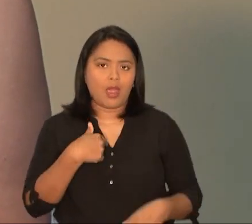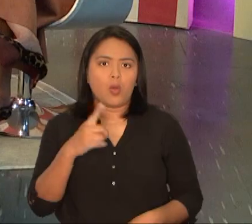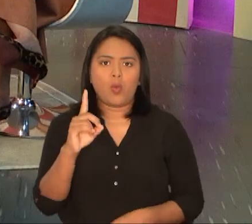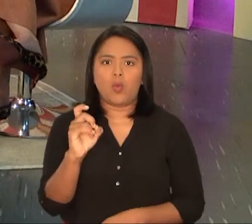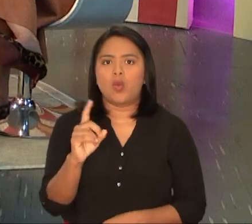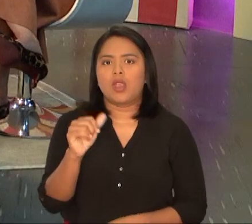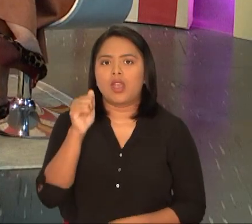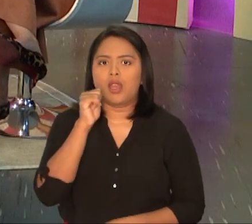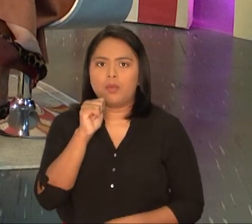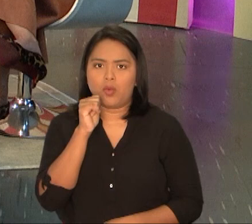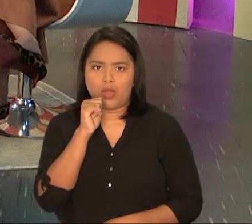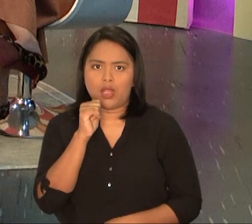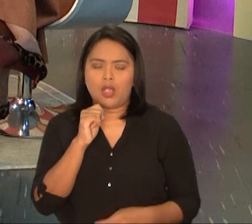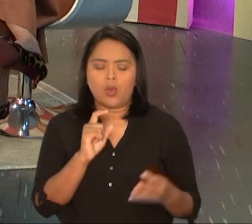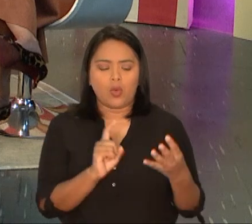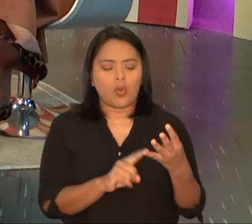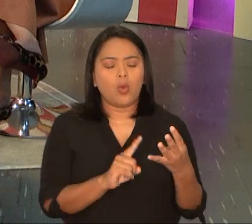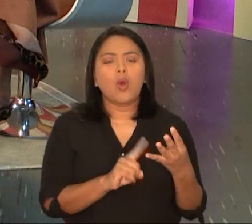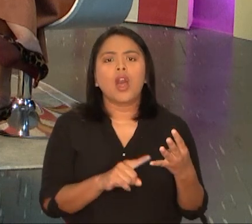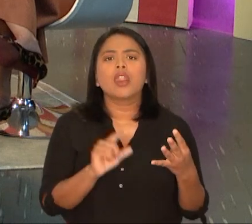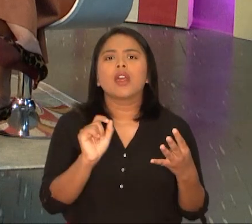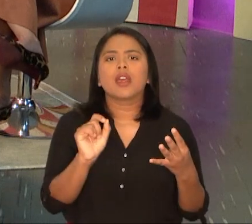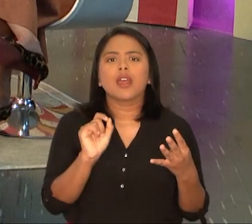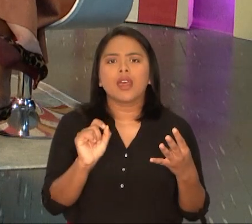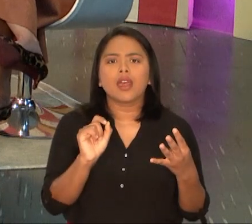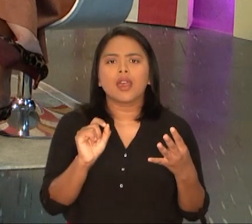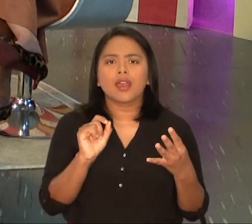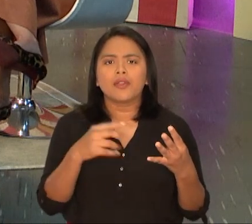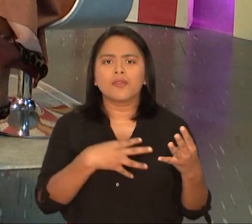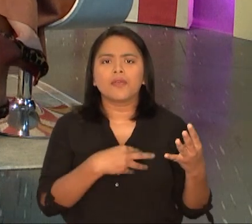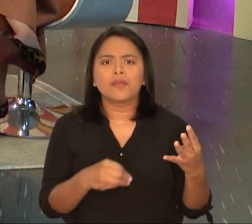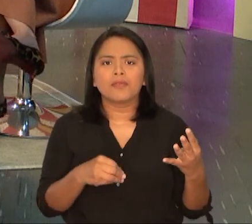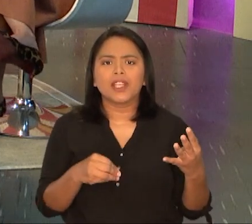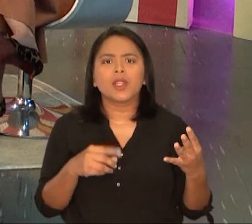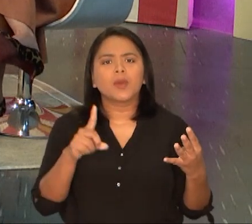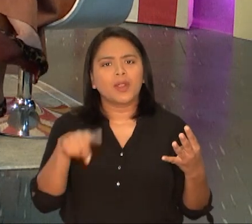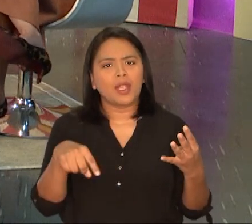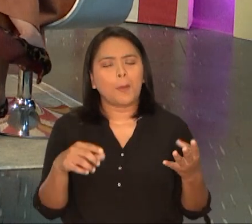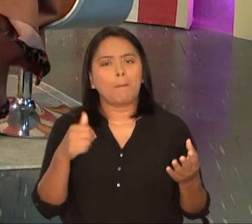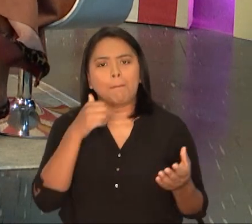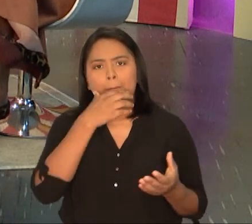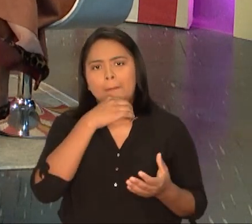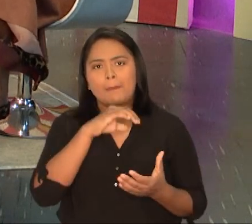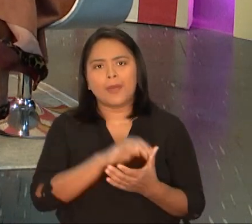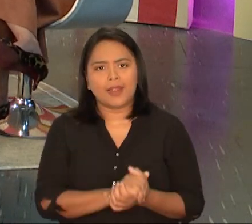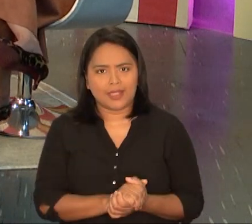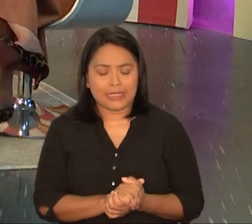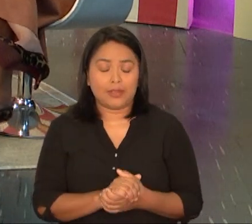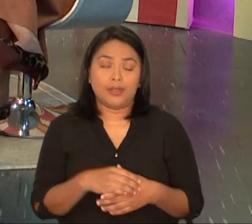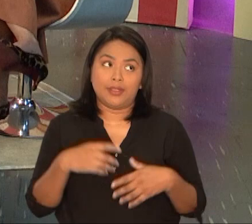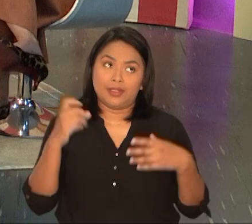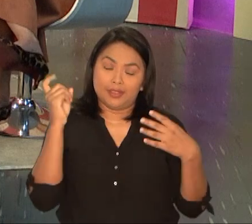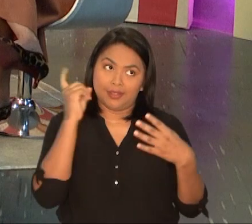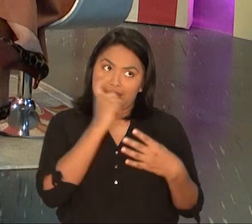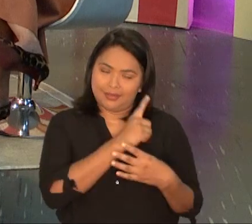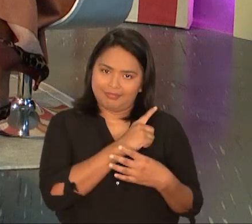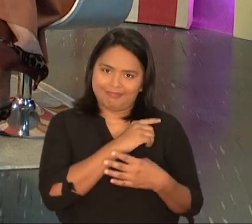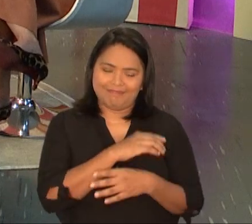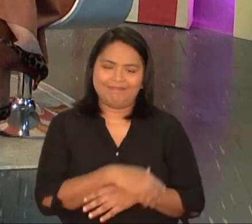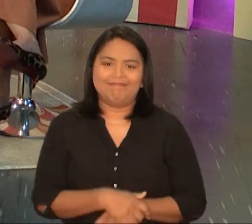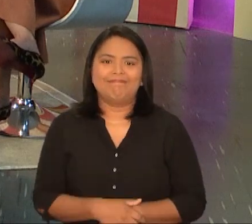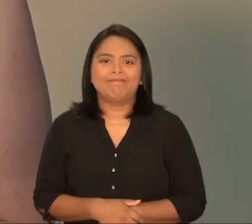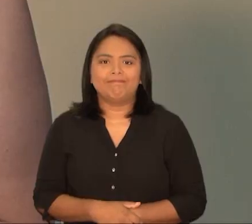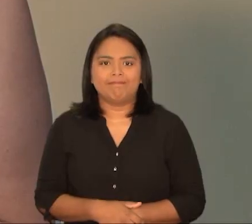filho que eu tenho é o filho da minha sogra, né? Que é o que dá mais trabalho, geralmente, só para